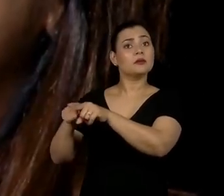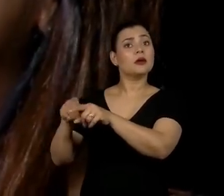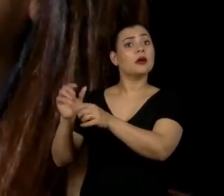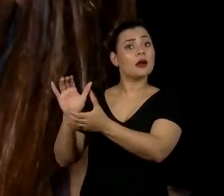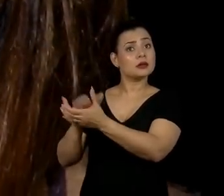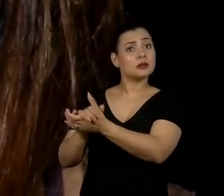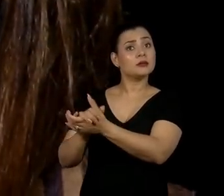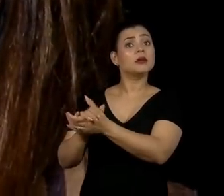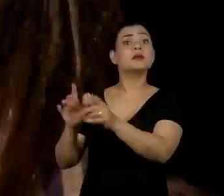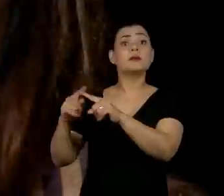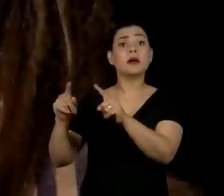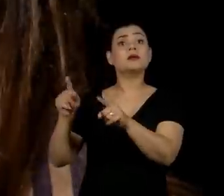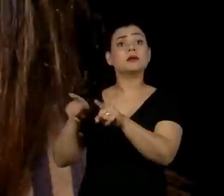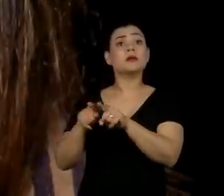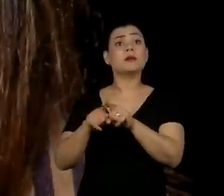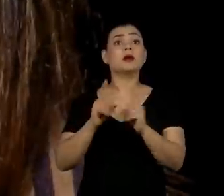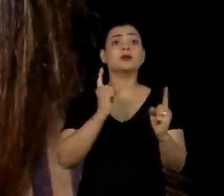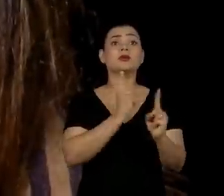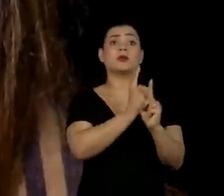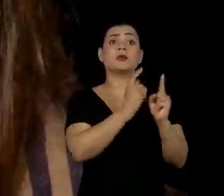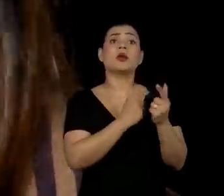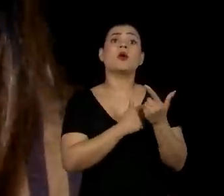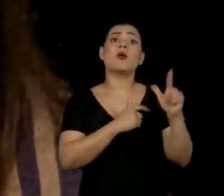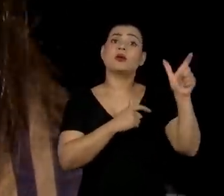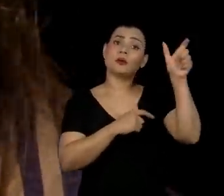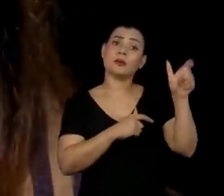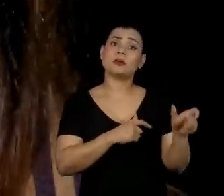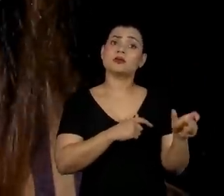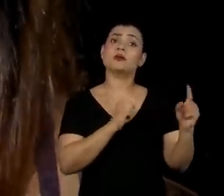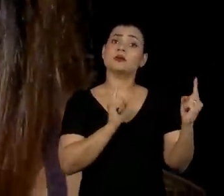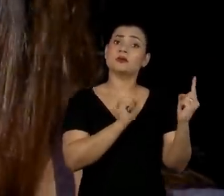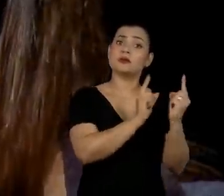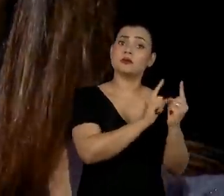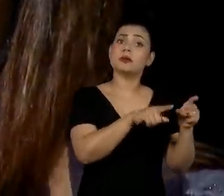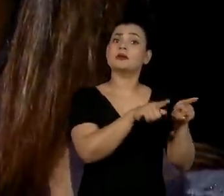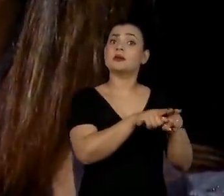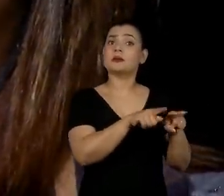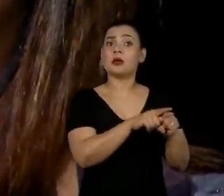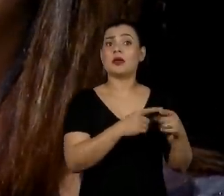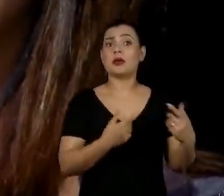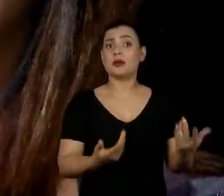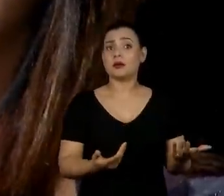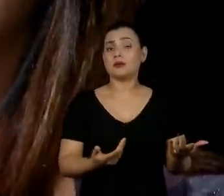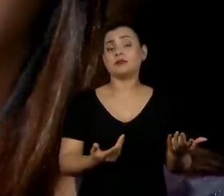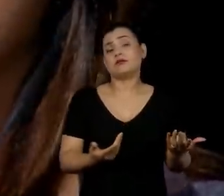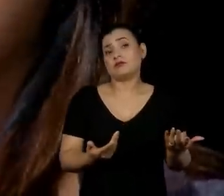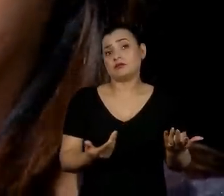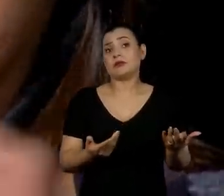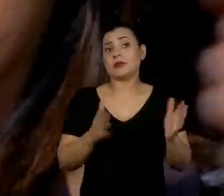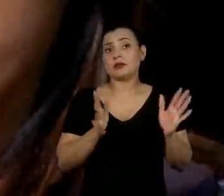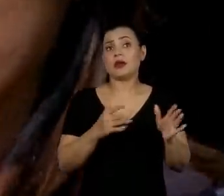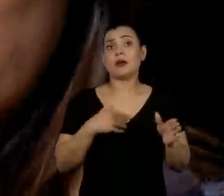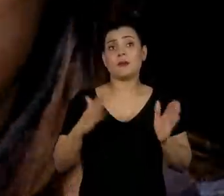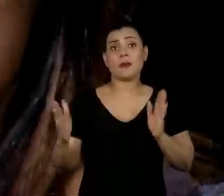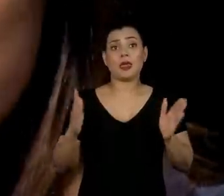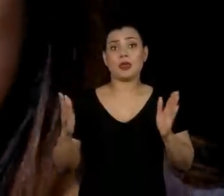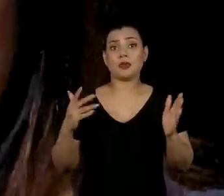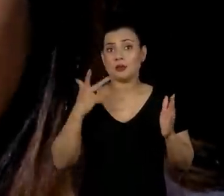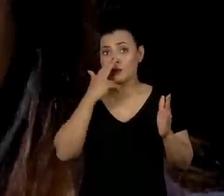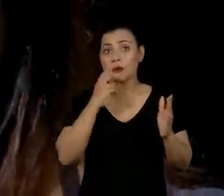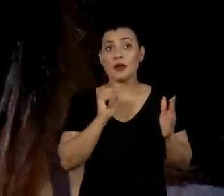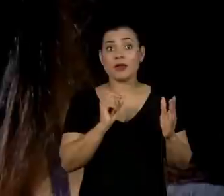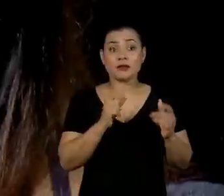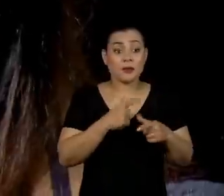mas eu também Descobri uma outra pessoa que na tempestade abriu um